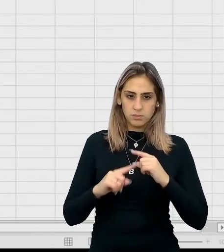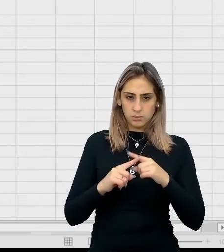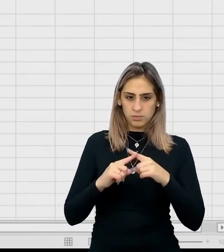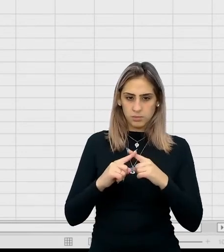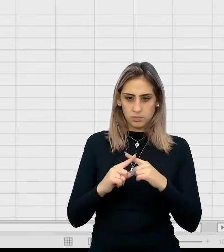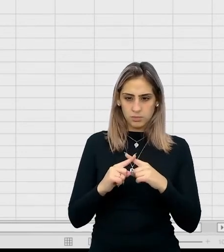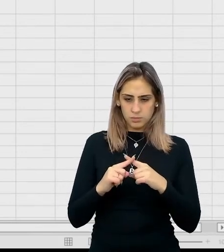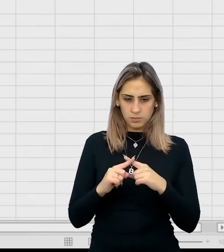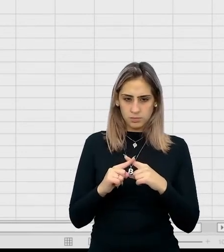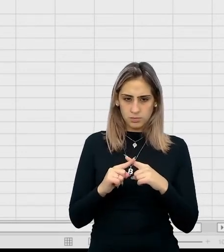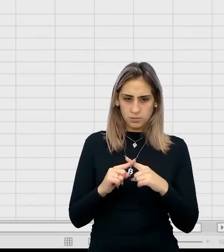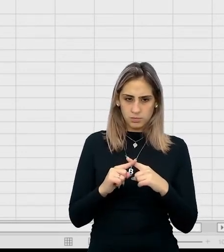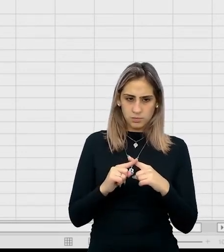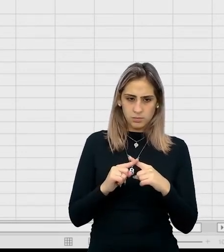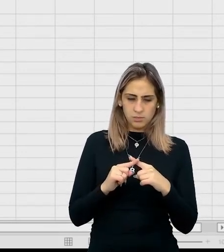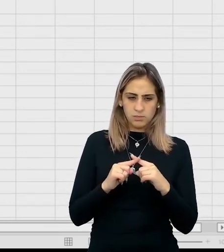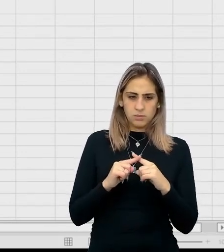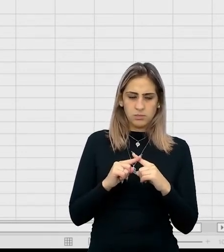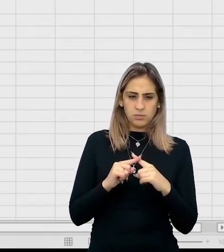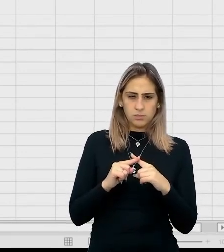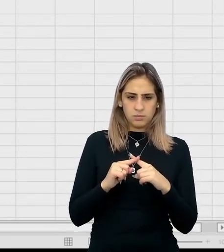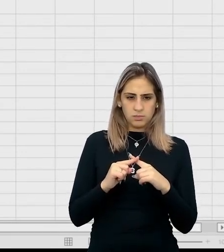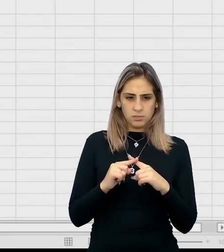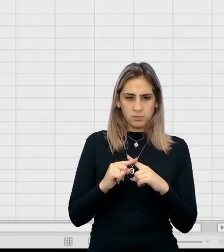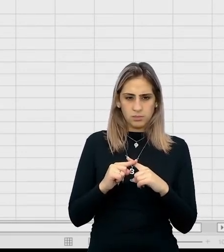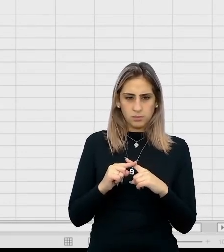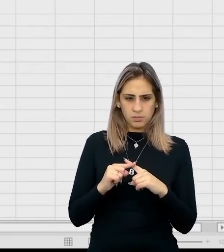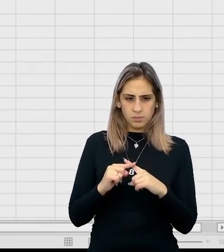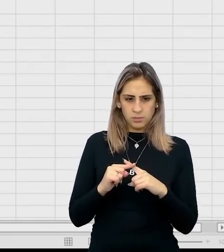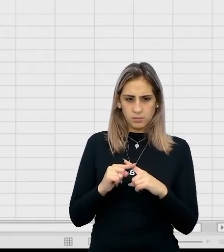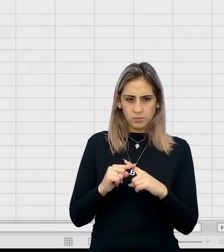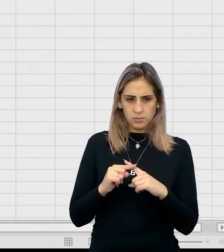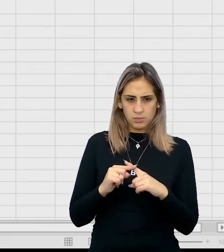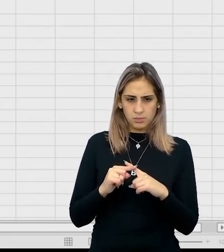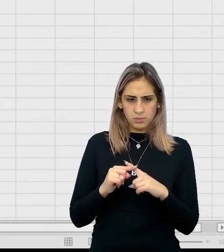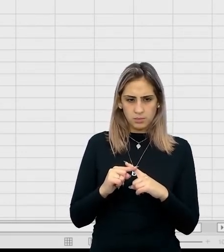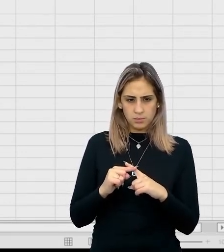Vezes. Asterisco. Abre parênteses.